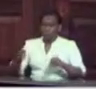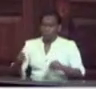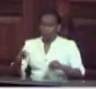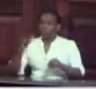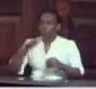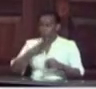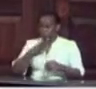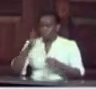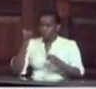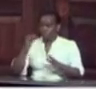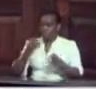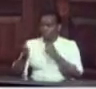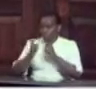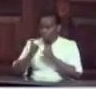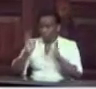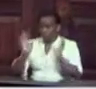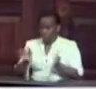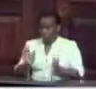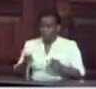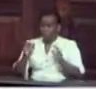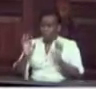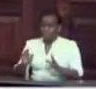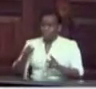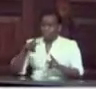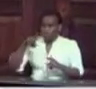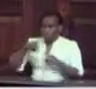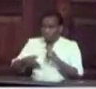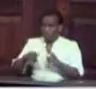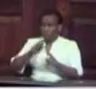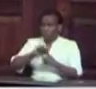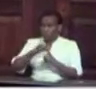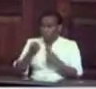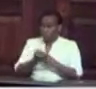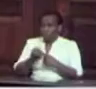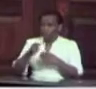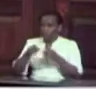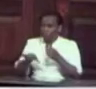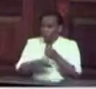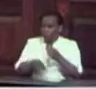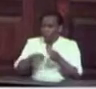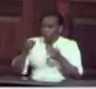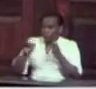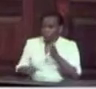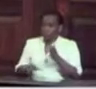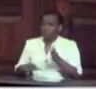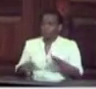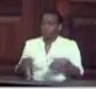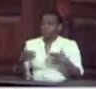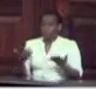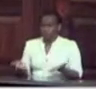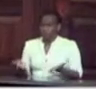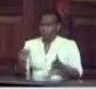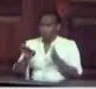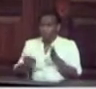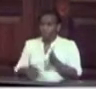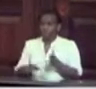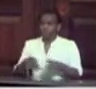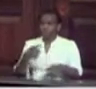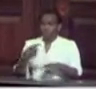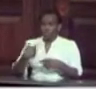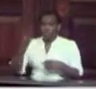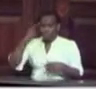ser feito, mas eu acho que, inclusive, o corte social ficou num patamar ainda abaixo, doutor Sadi Noel, ainda abaixo. Eu quero lembrar